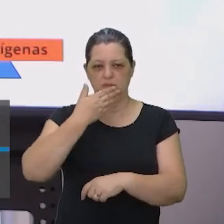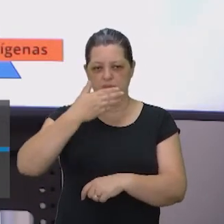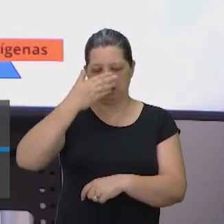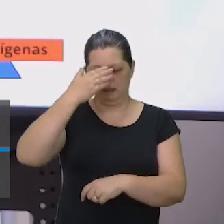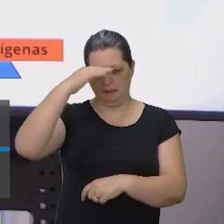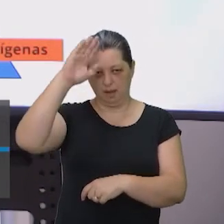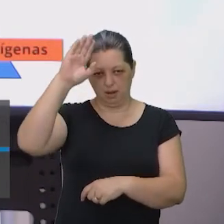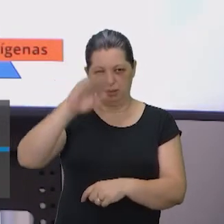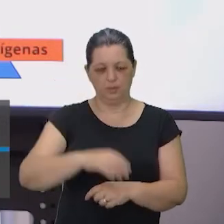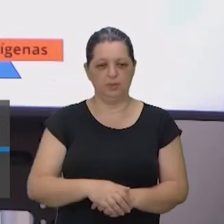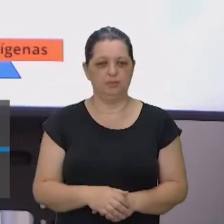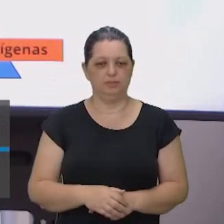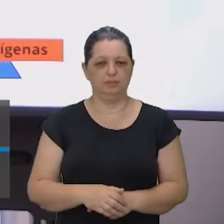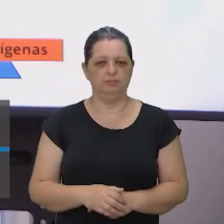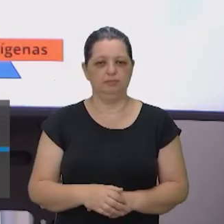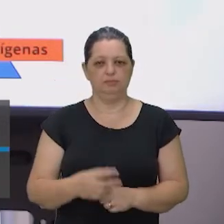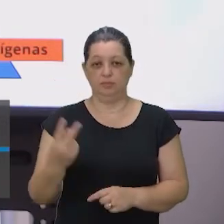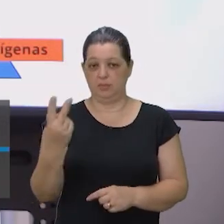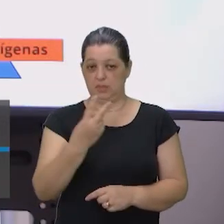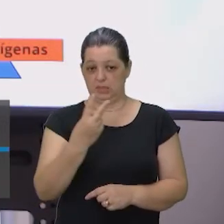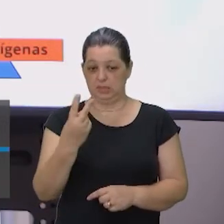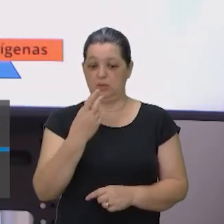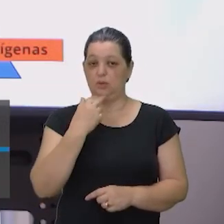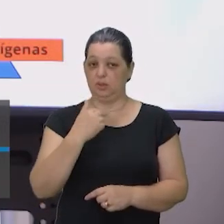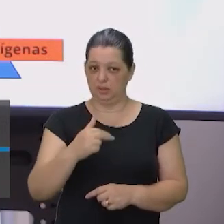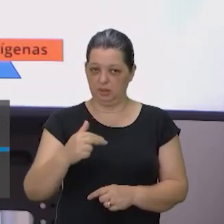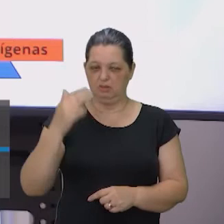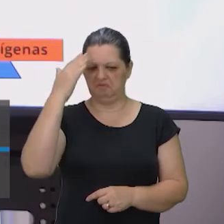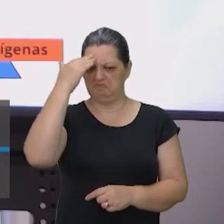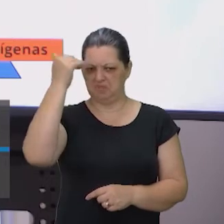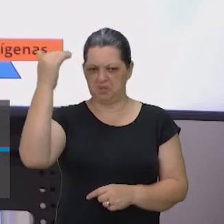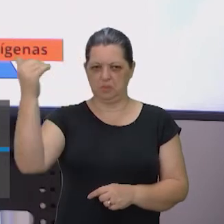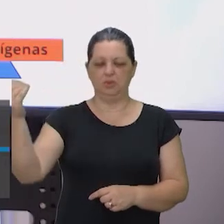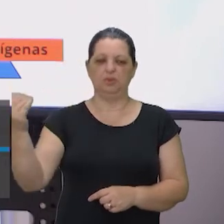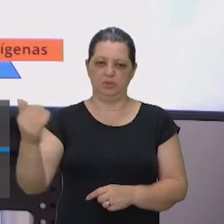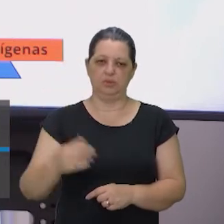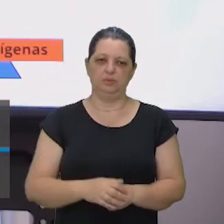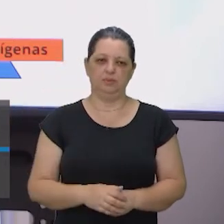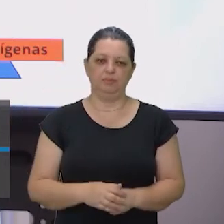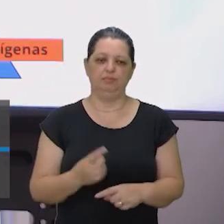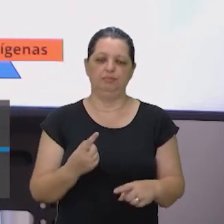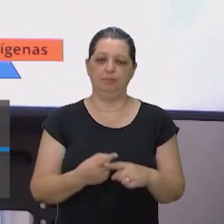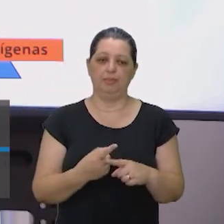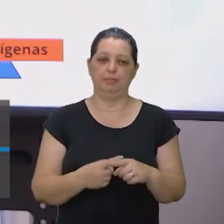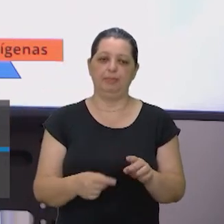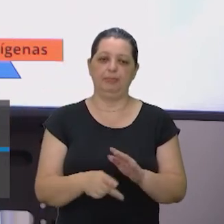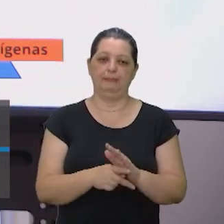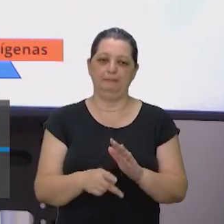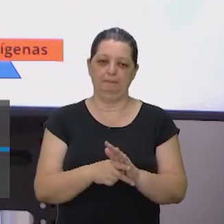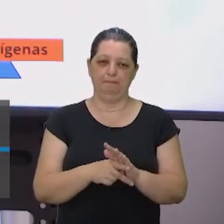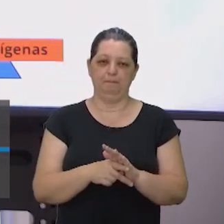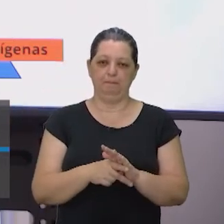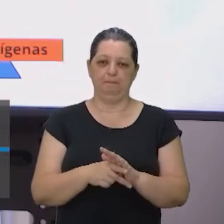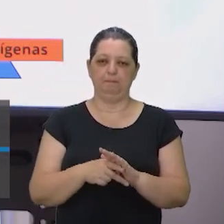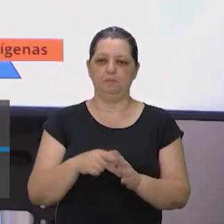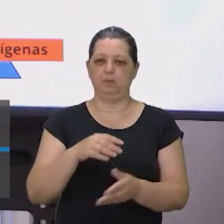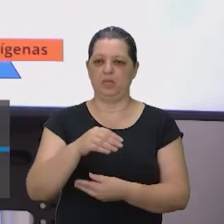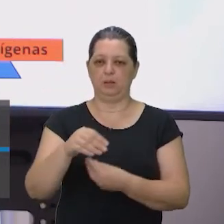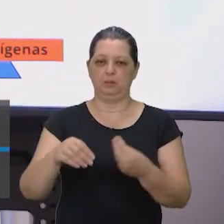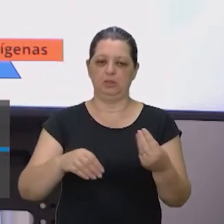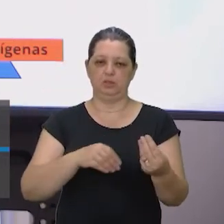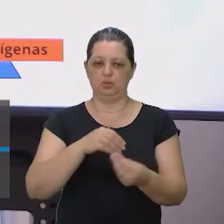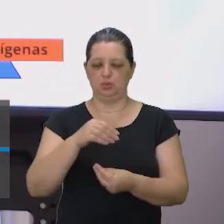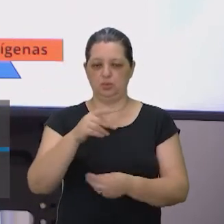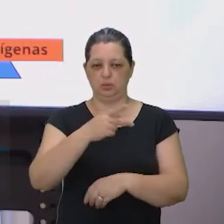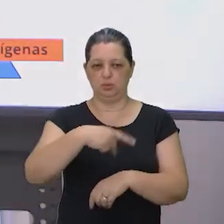a segunda língua mais rica, você sabia? É mesmo? Por causa justamente dessa incorporação do árabe. Né?